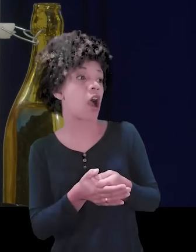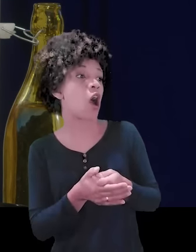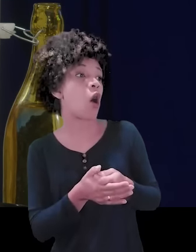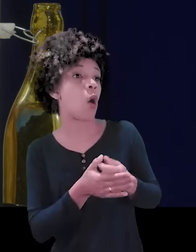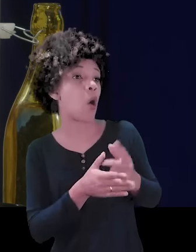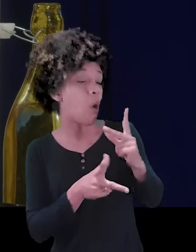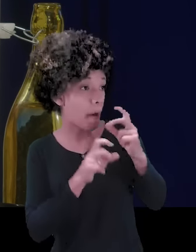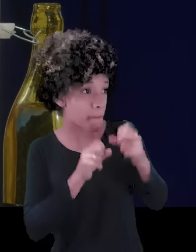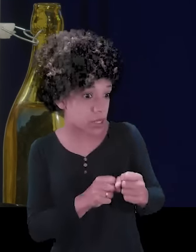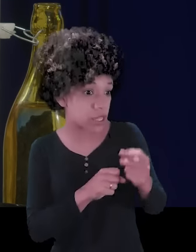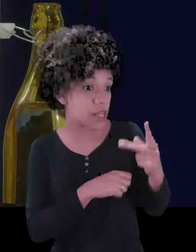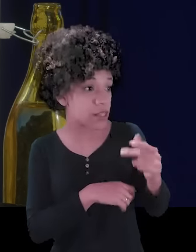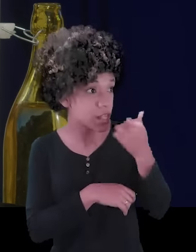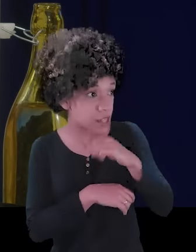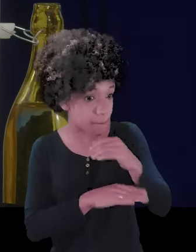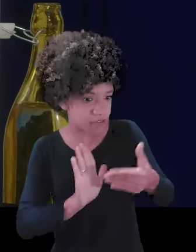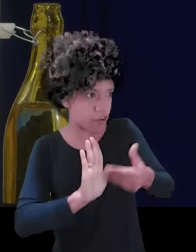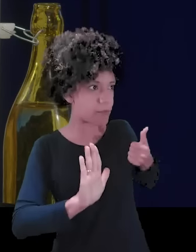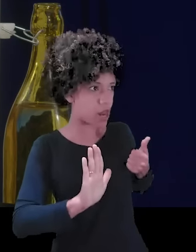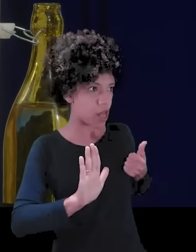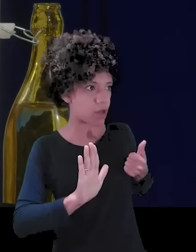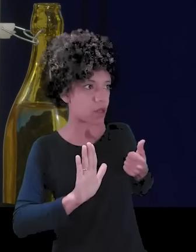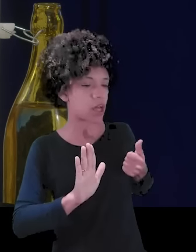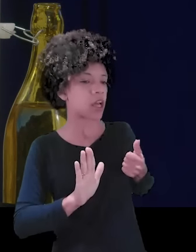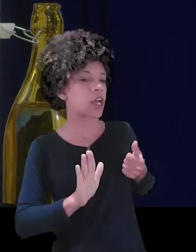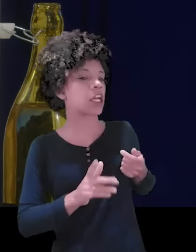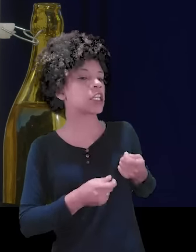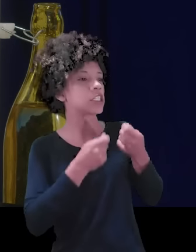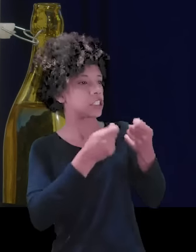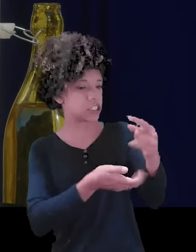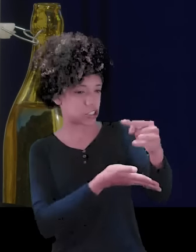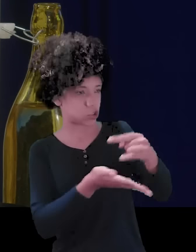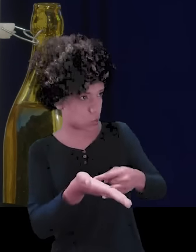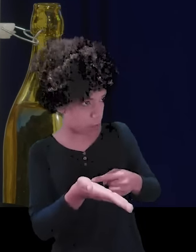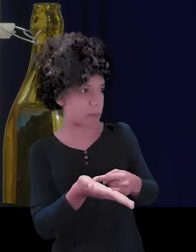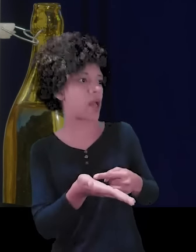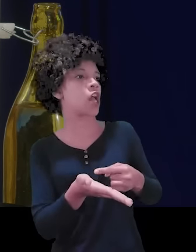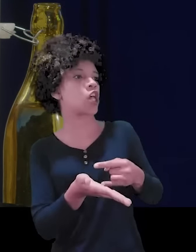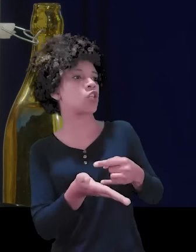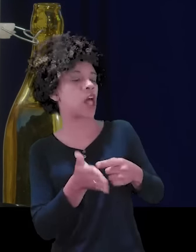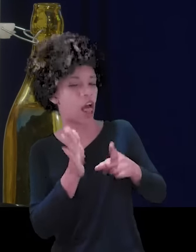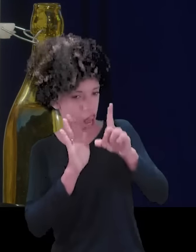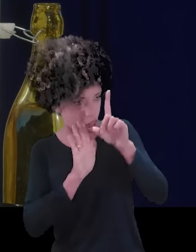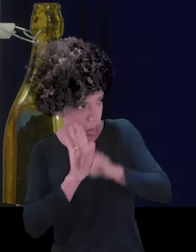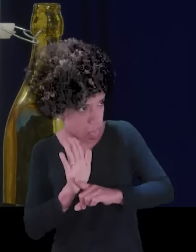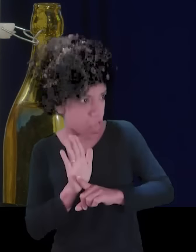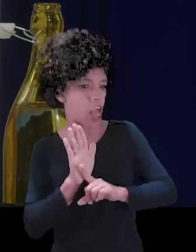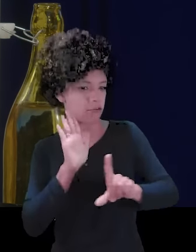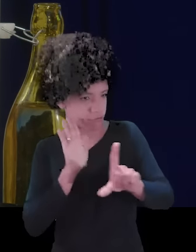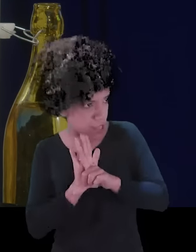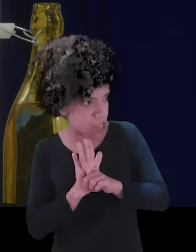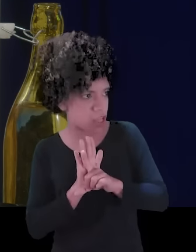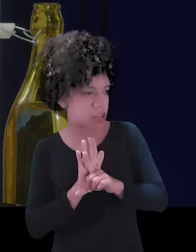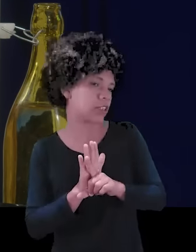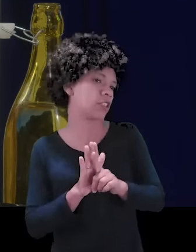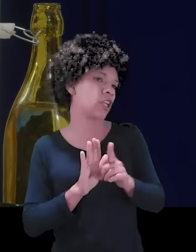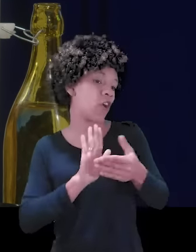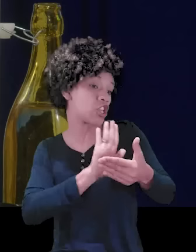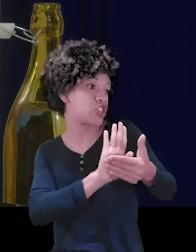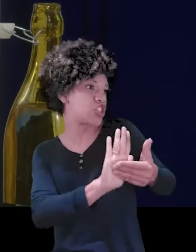o poder familiar dessa mãe então se aquele poder que te dá para você que você tem sobre o teu filho entendeu então você